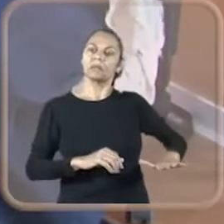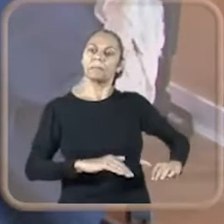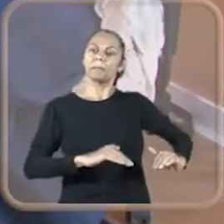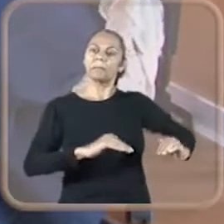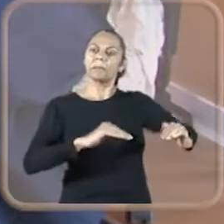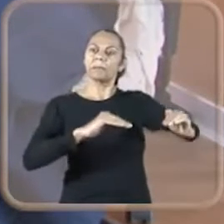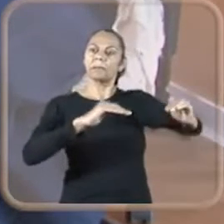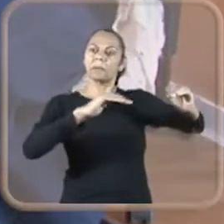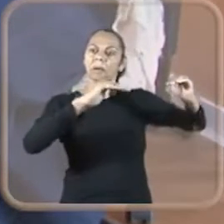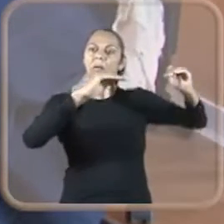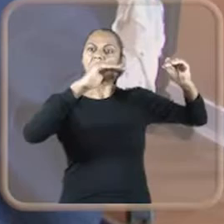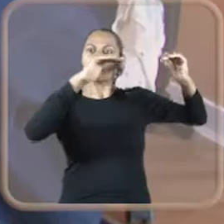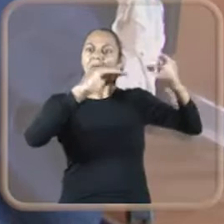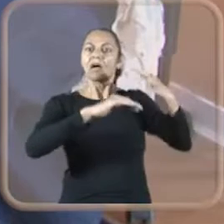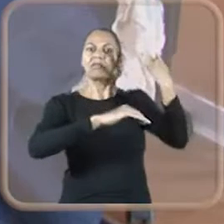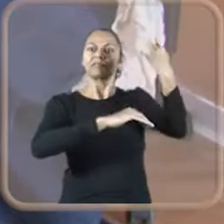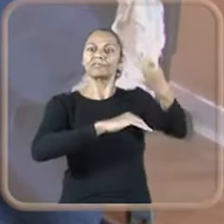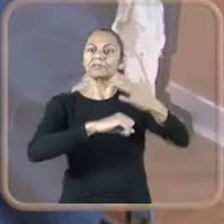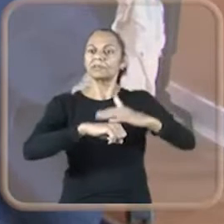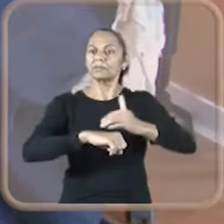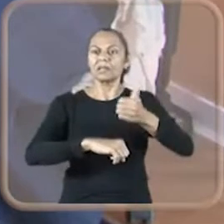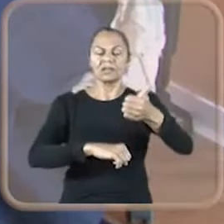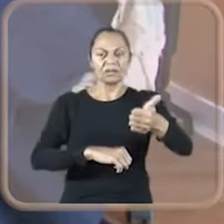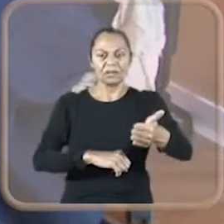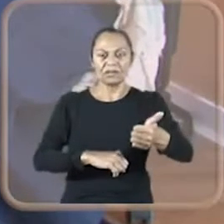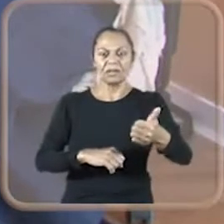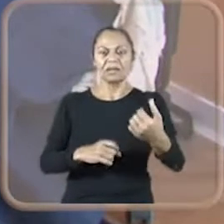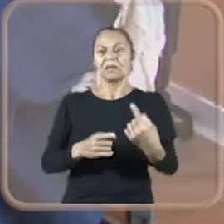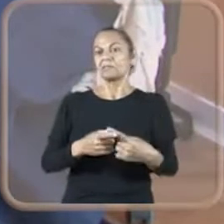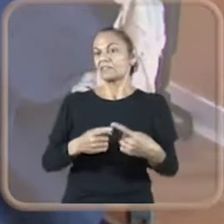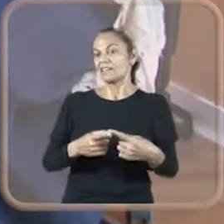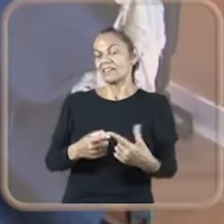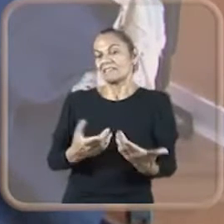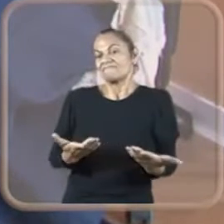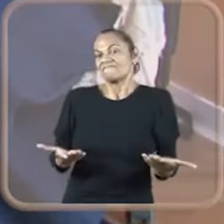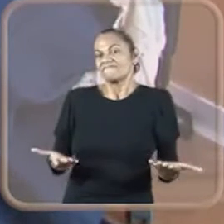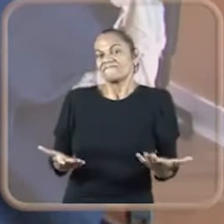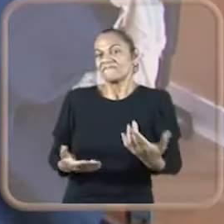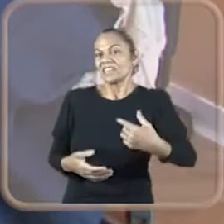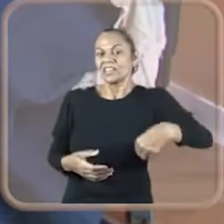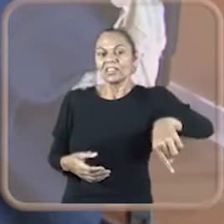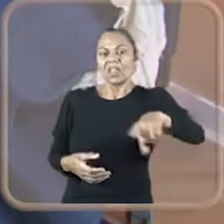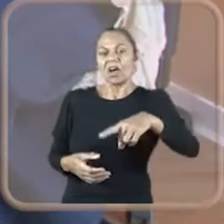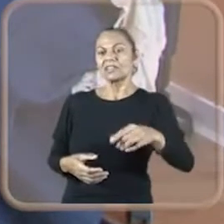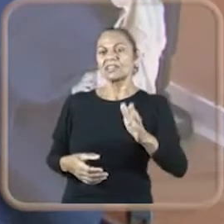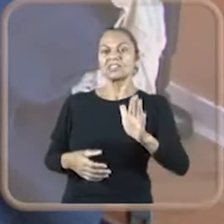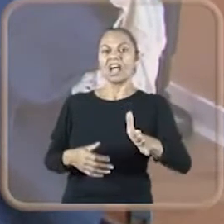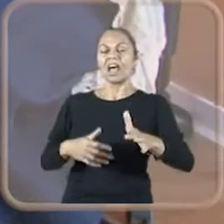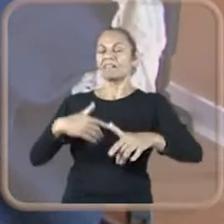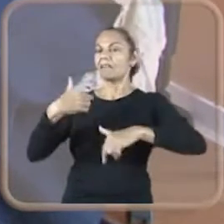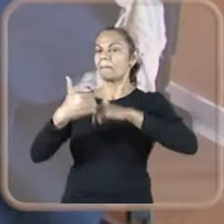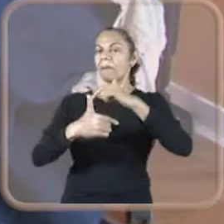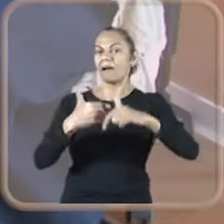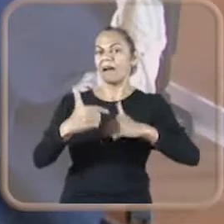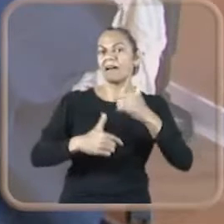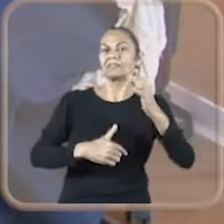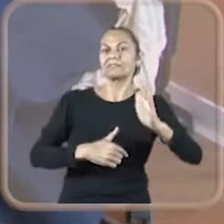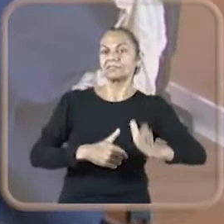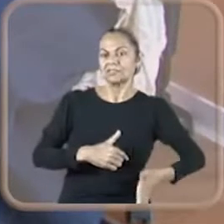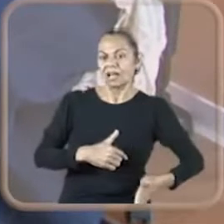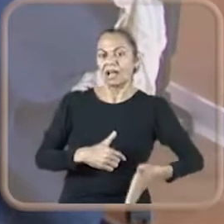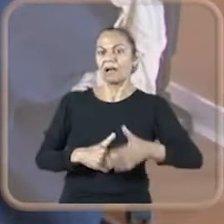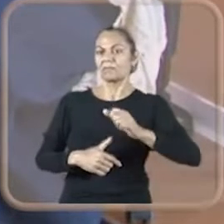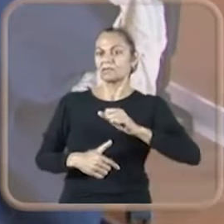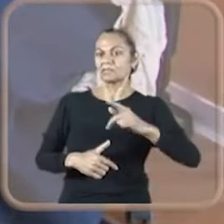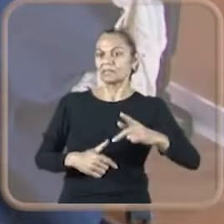pessoas, independente de nós estarmos aqui ou não. E, às vezes, nós não estamos porque a gente se aposenta, como é o meu caso. Mas não é uma coisa que é